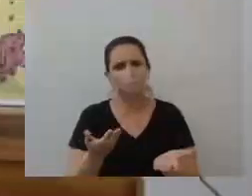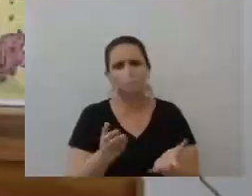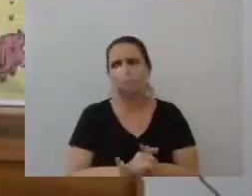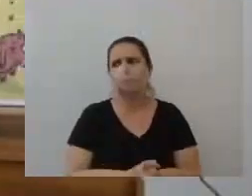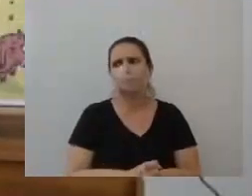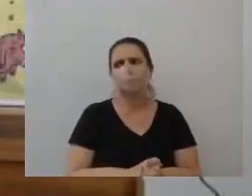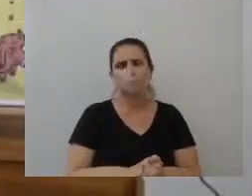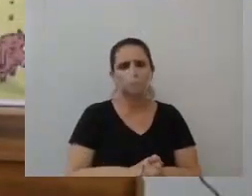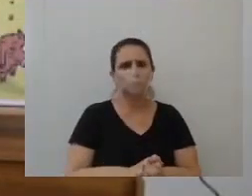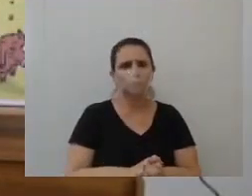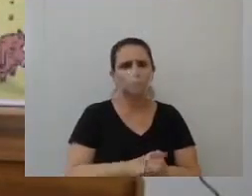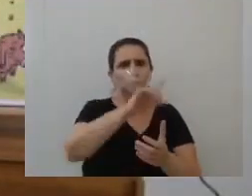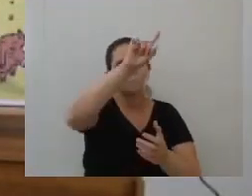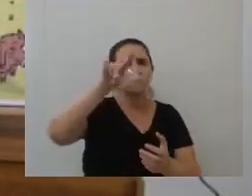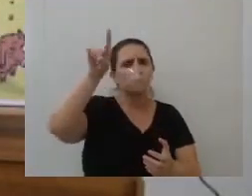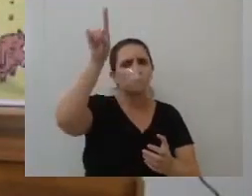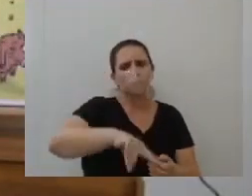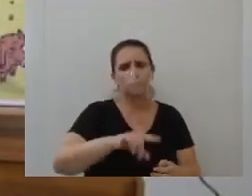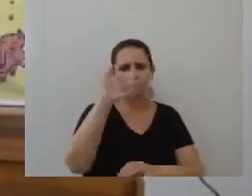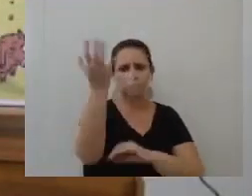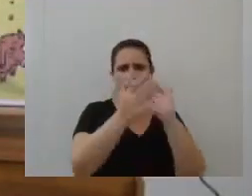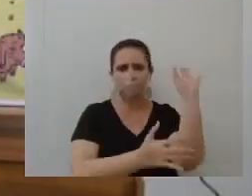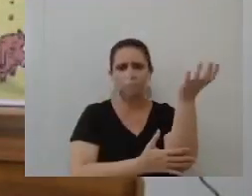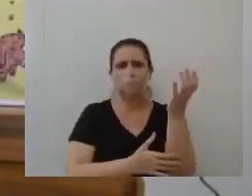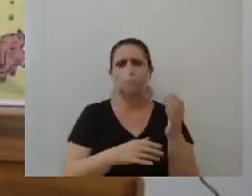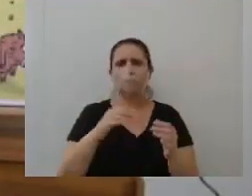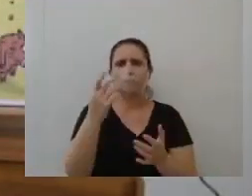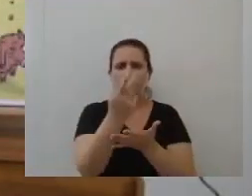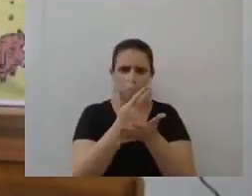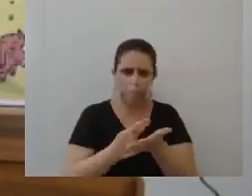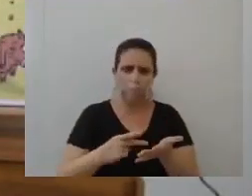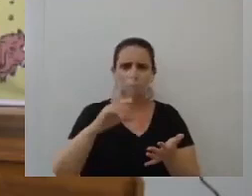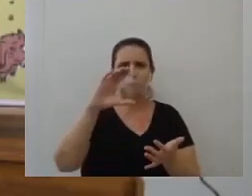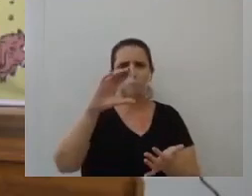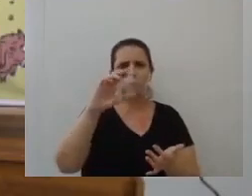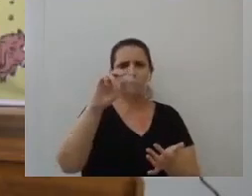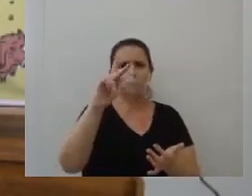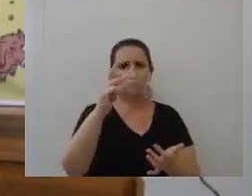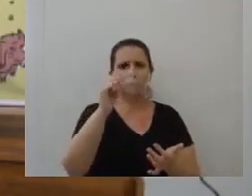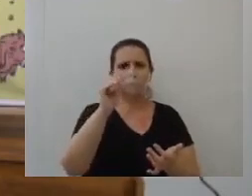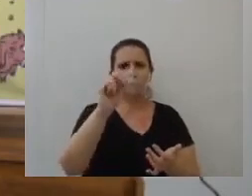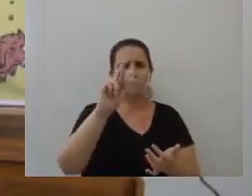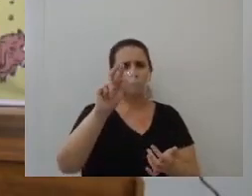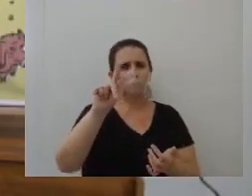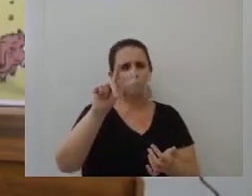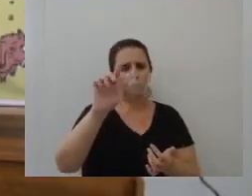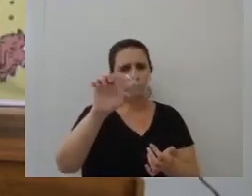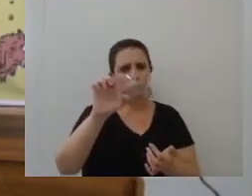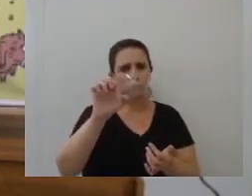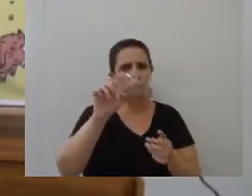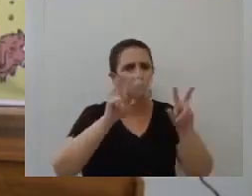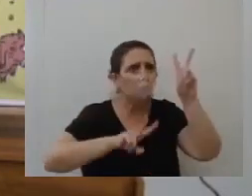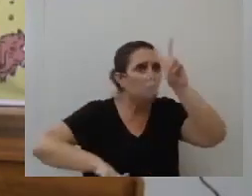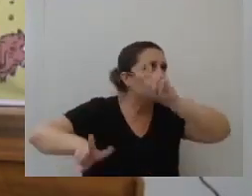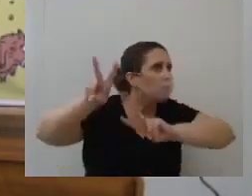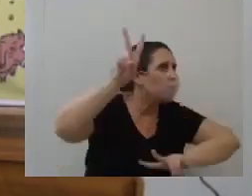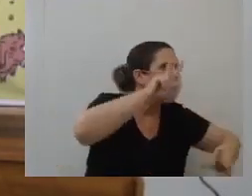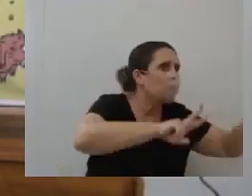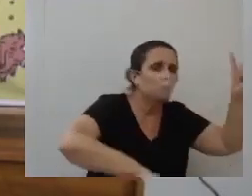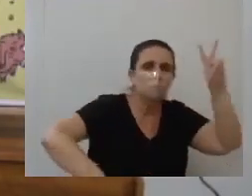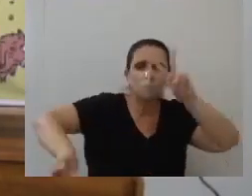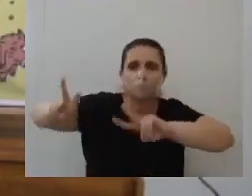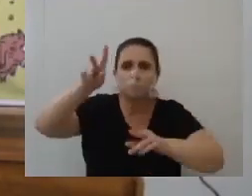novamente, eu quero dizer o seguinte para vocês. O chargista, como eu disse, é um maravilhoso observador da realidade. Agora,